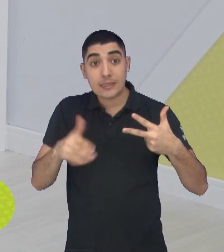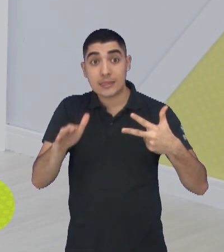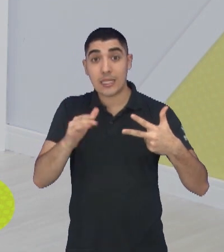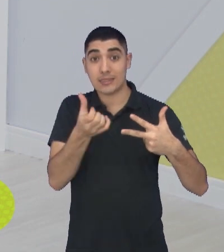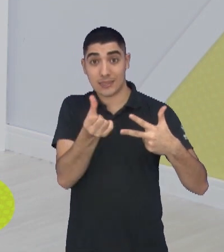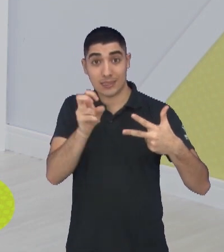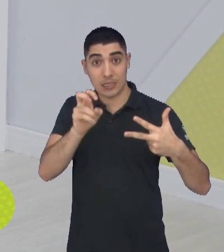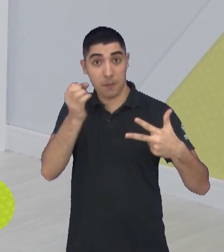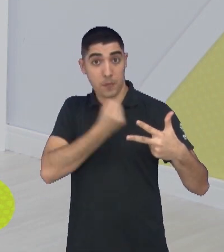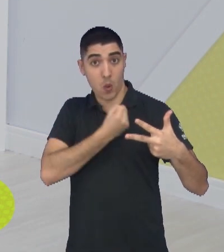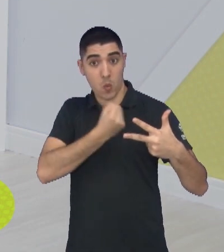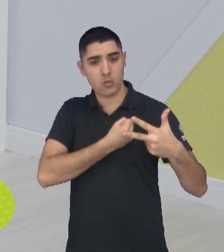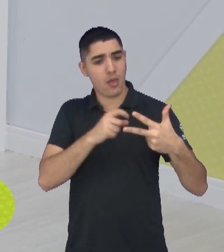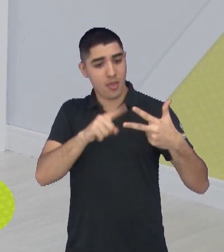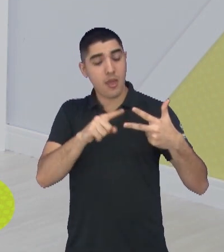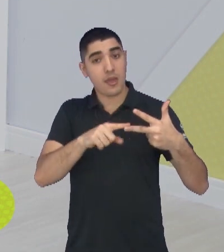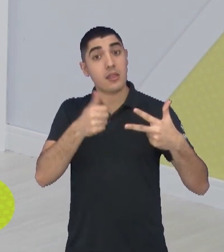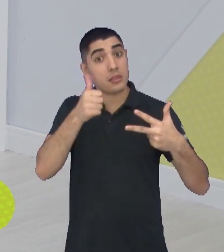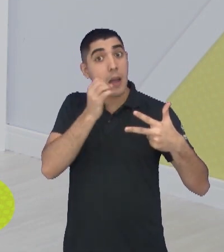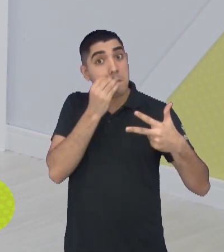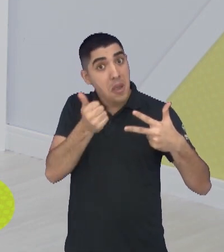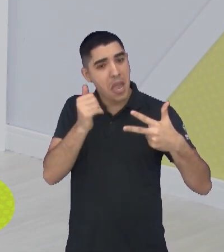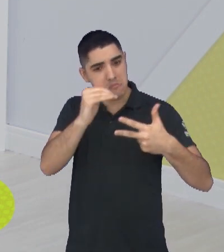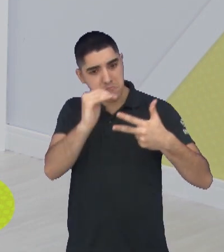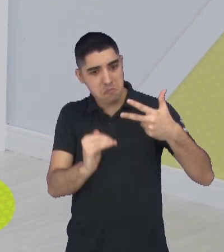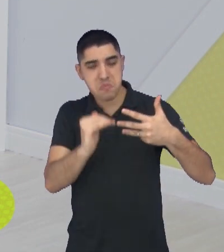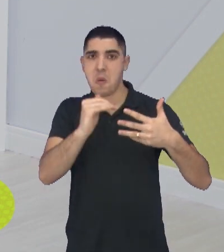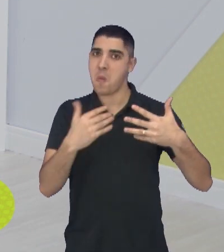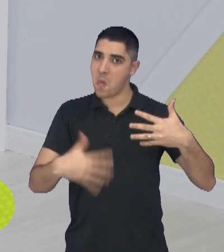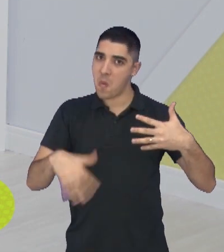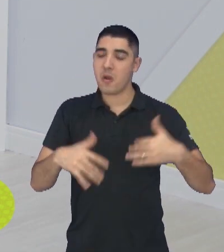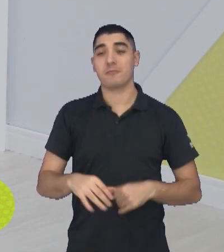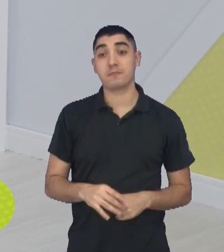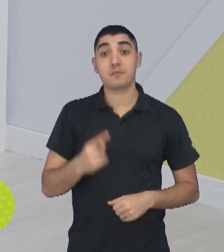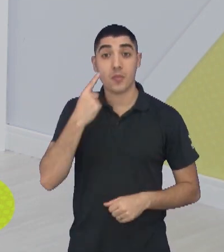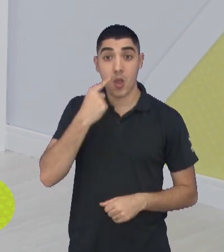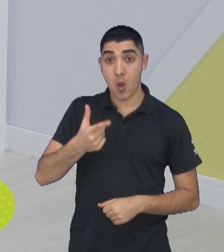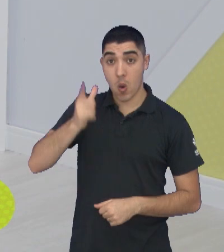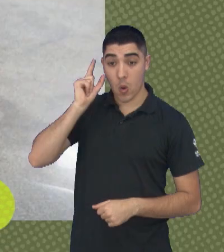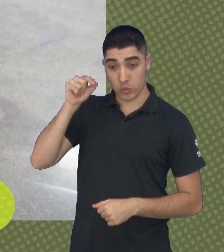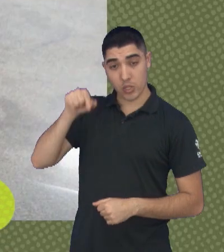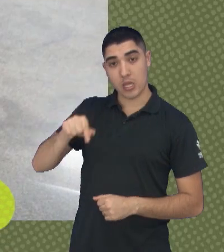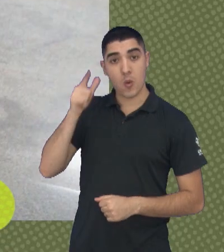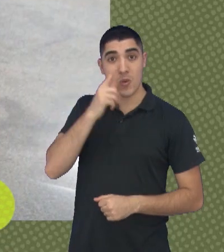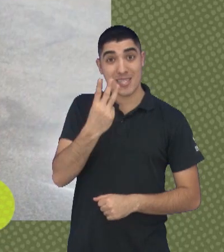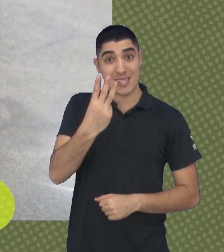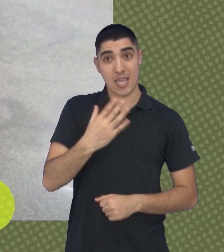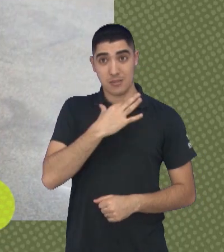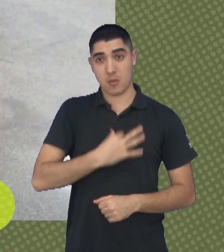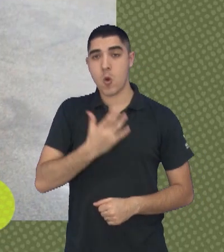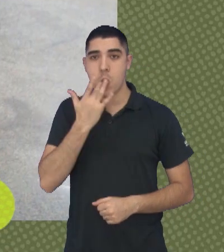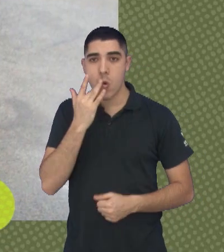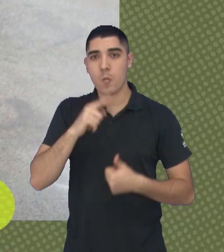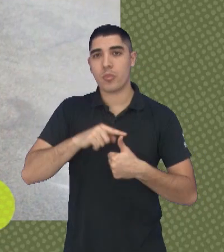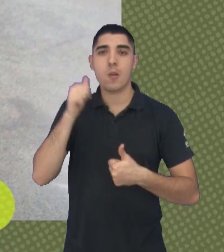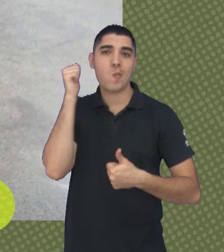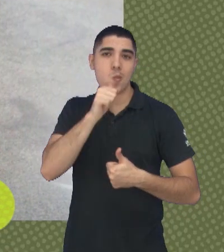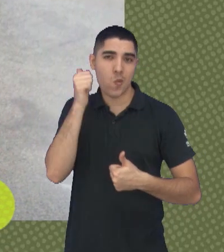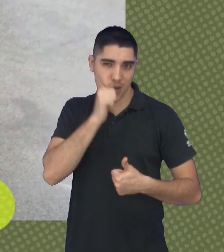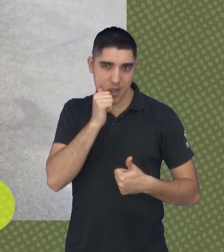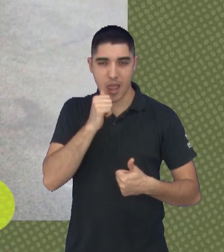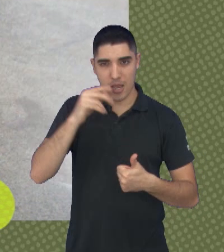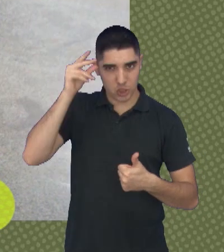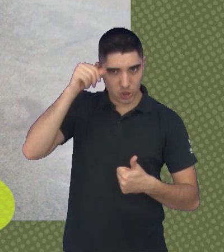65. Santos está bem até nos Jogos Abertos, hein? Que beleza! Ontem, São José somou mais 3 medalhas de ouro no xadrez feminino livre,